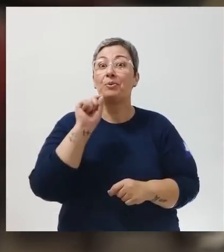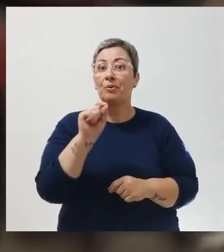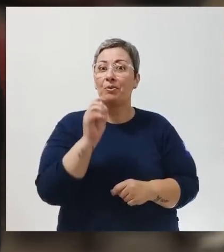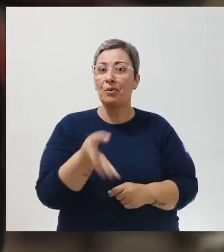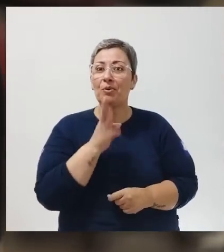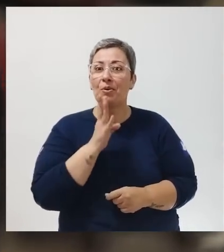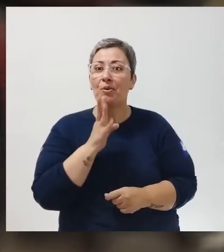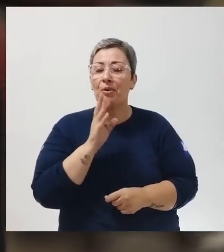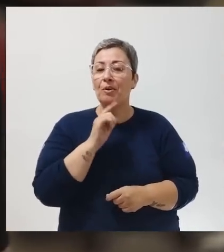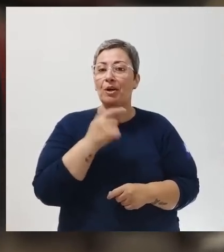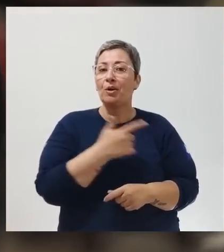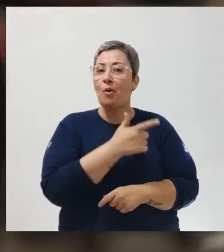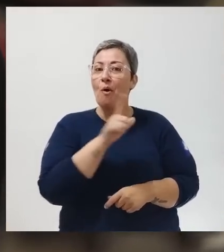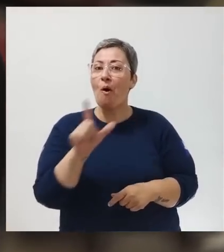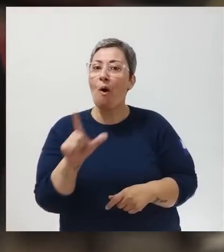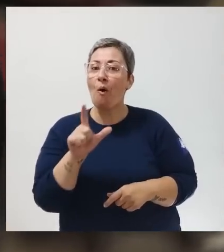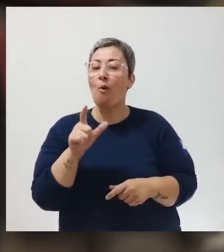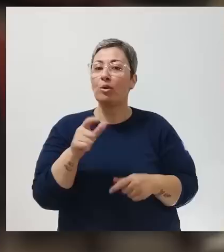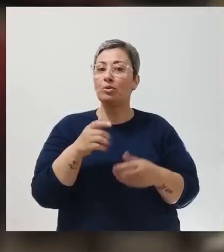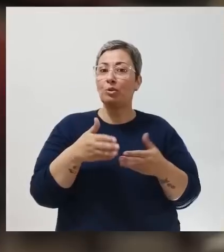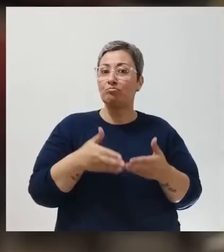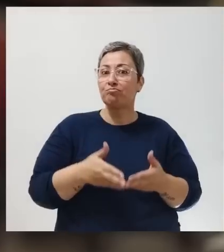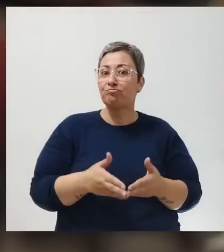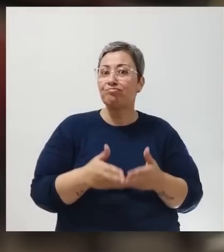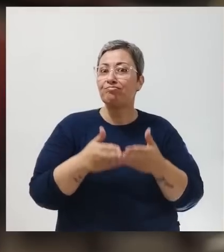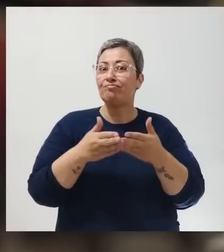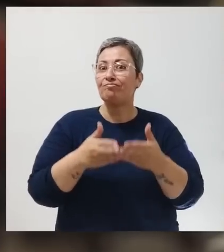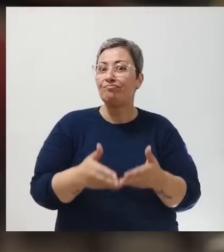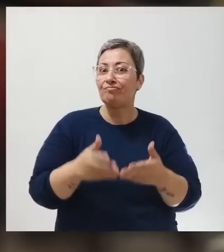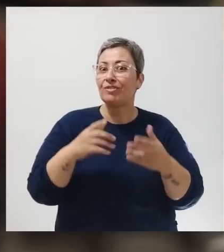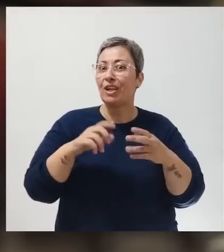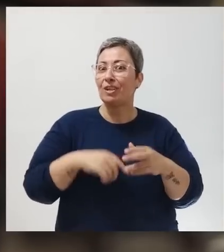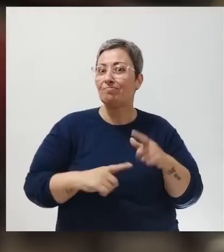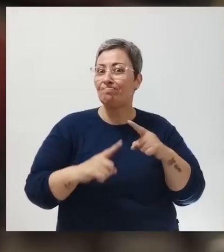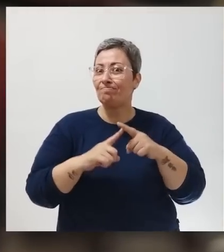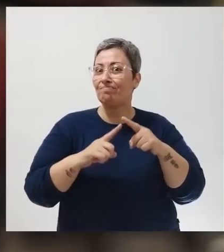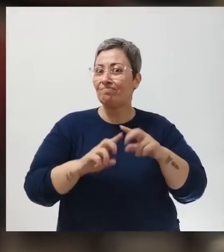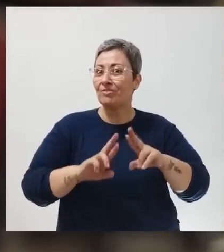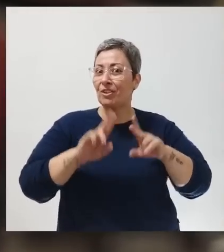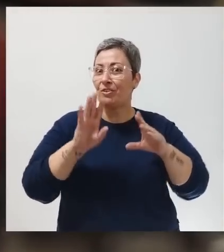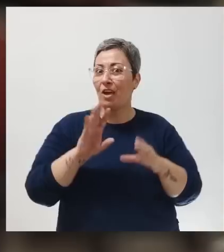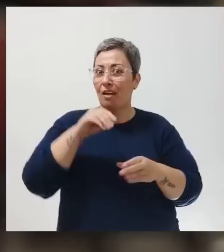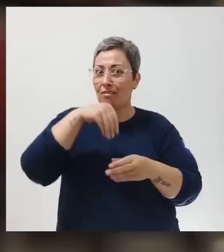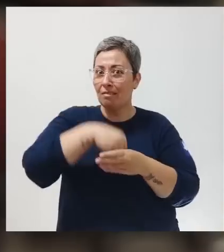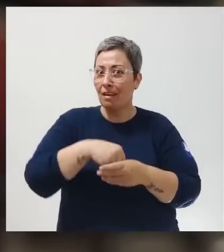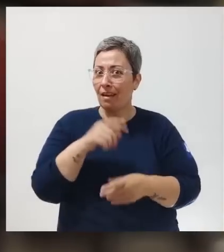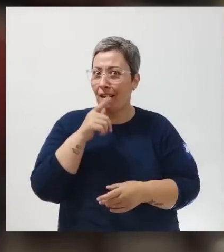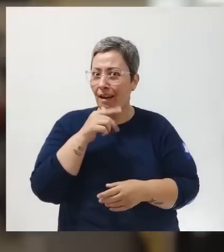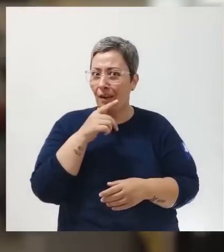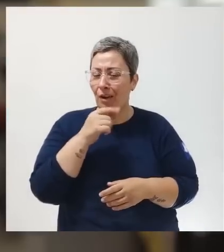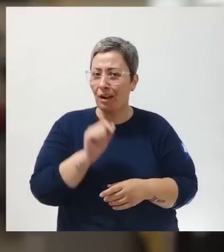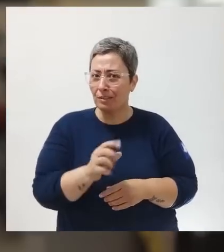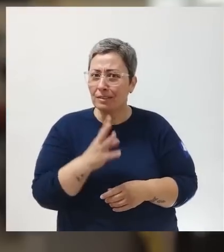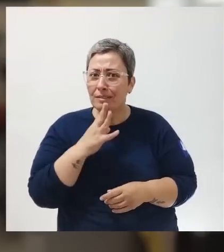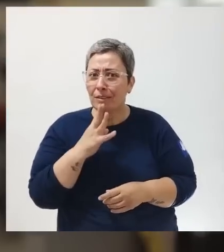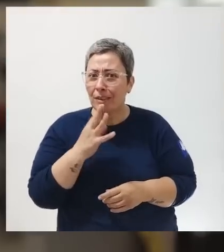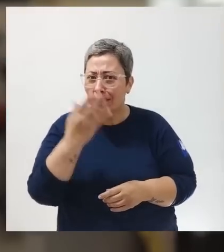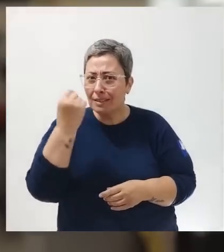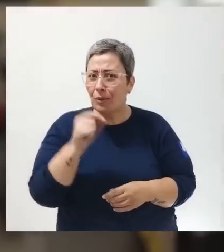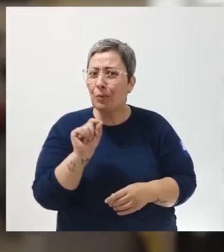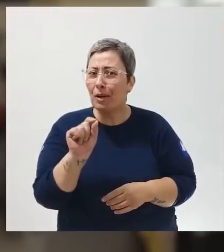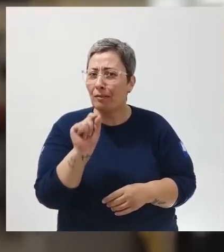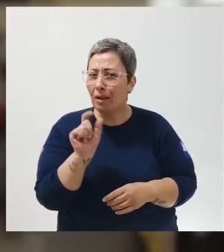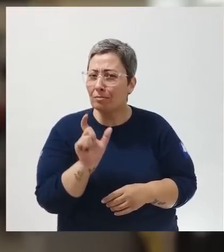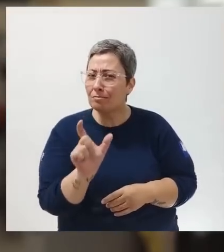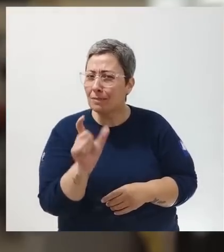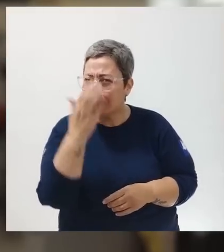hoje vamos conhecer sobre outro meio de transporte aquático, porém esse funciona dentro da água. Vocês sabem de qual